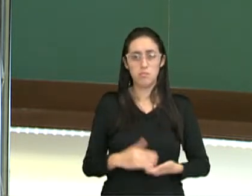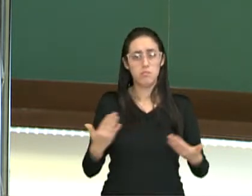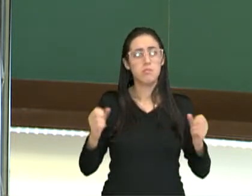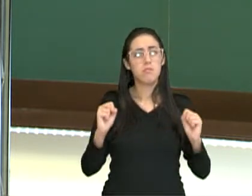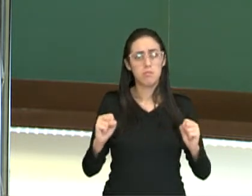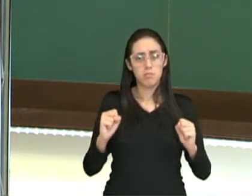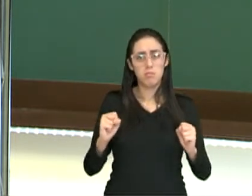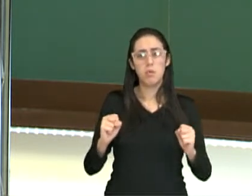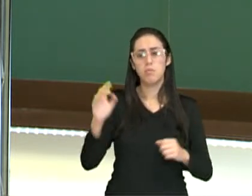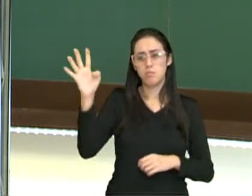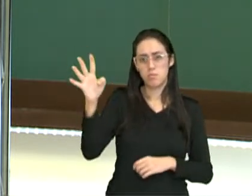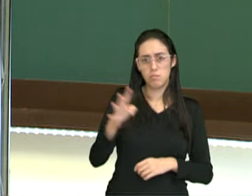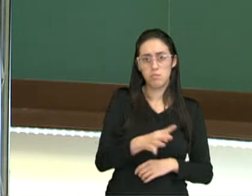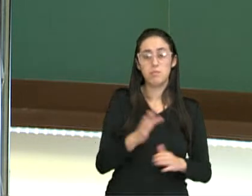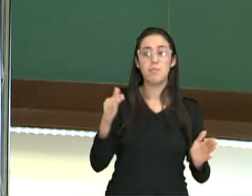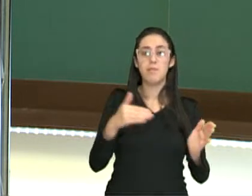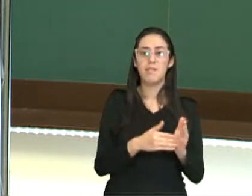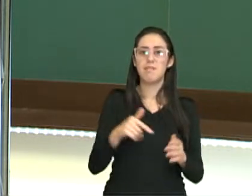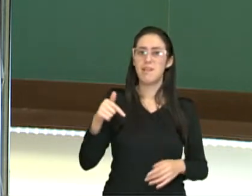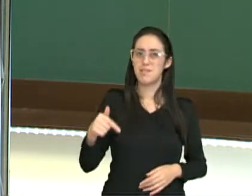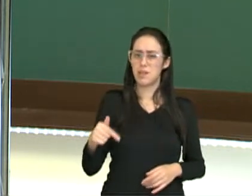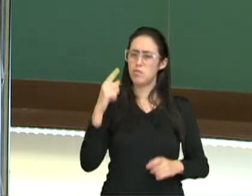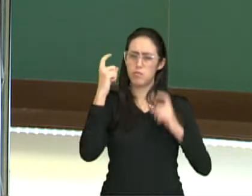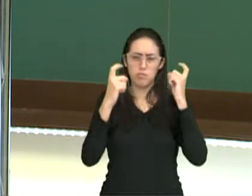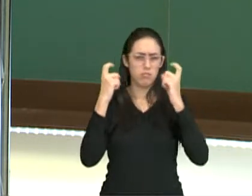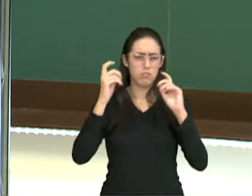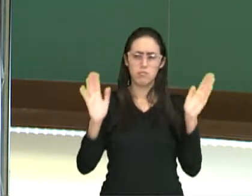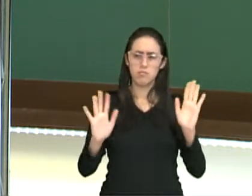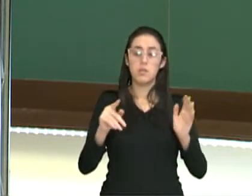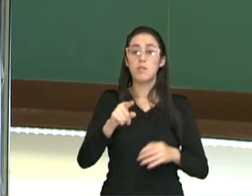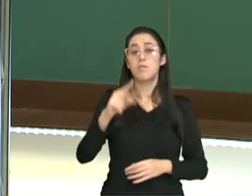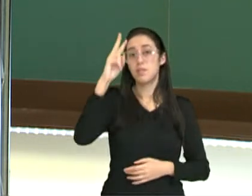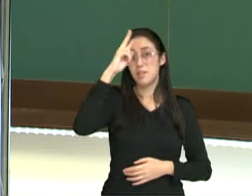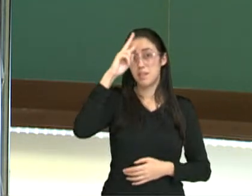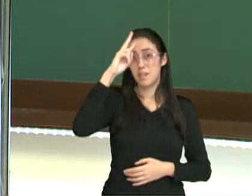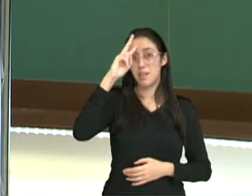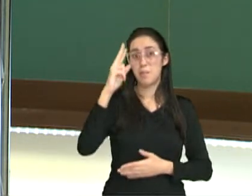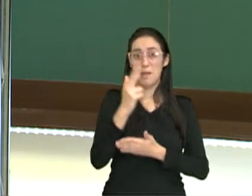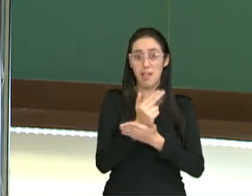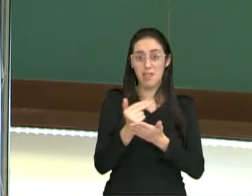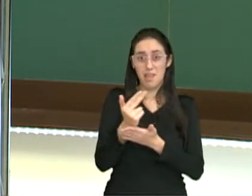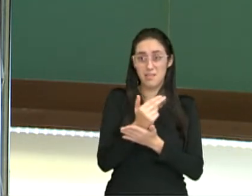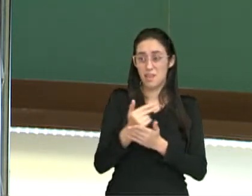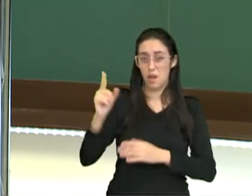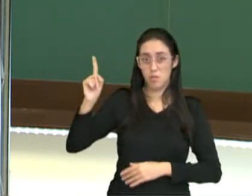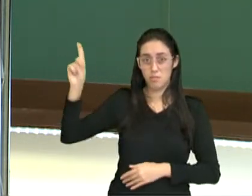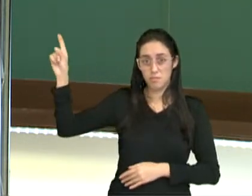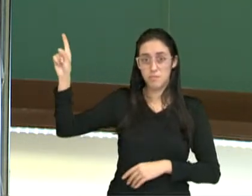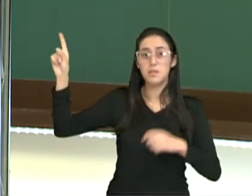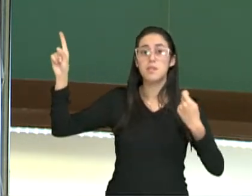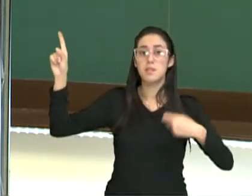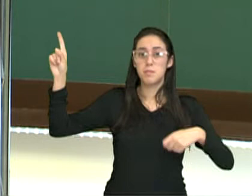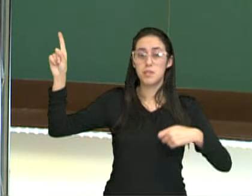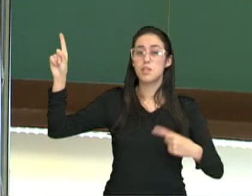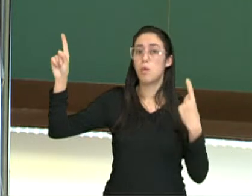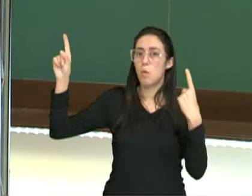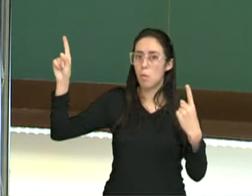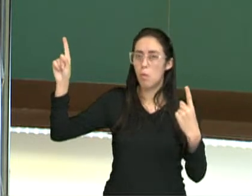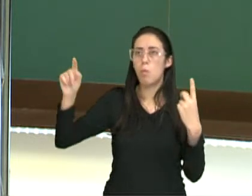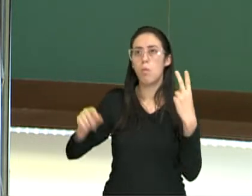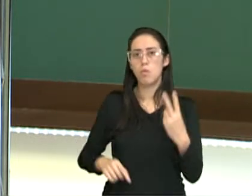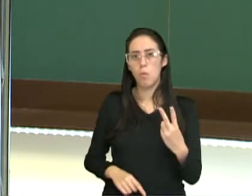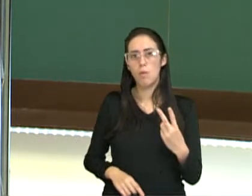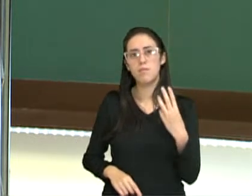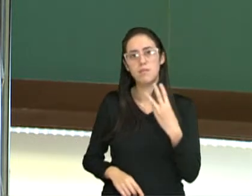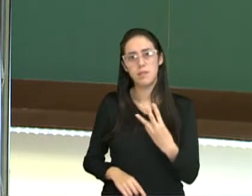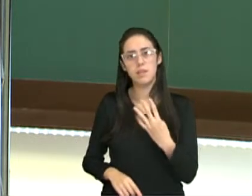linhas aqui até o 7, não se preocupe. O importante é você lembrar que na hora do desenho, você tem que começar no 1, depois no 2, depois no